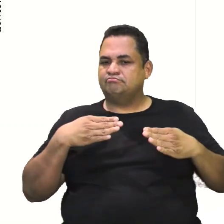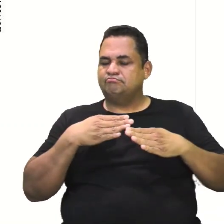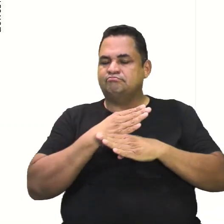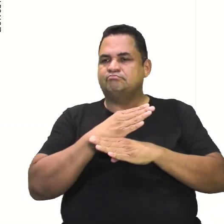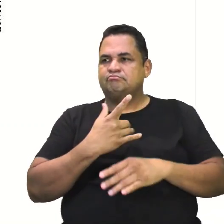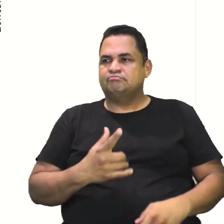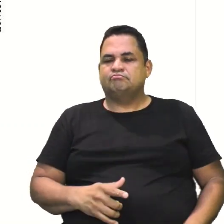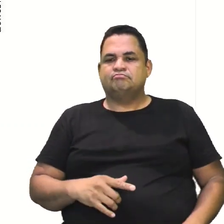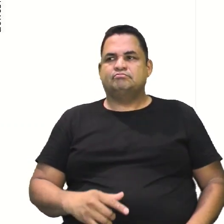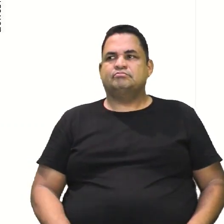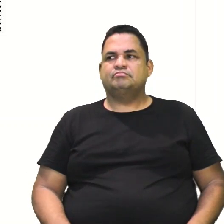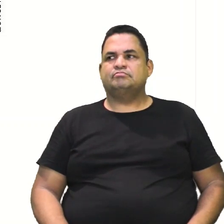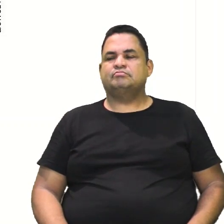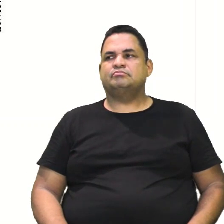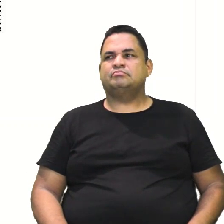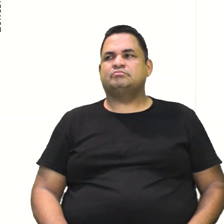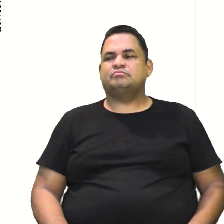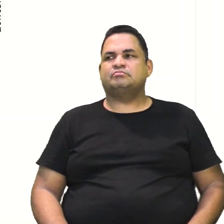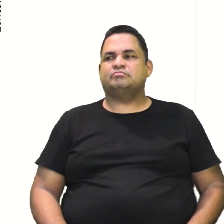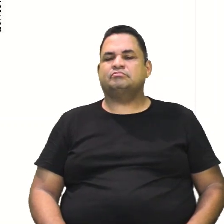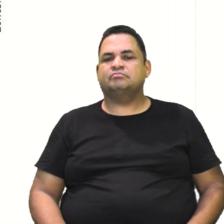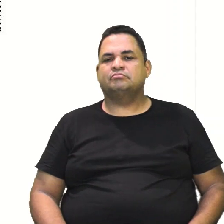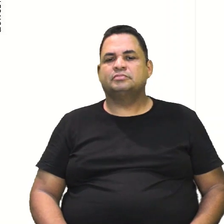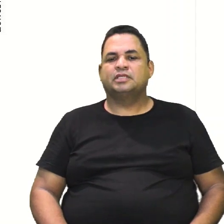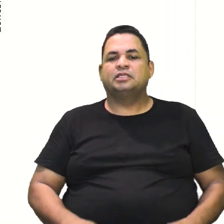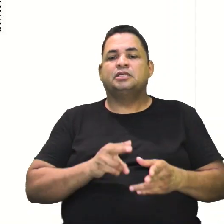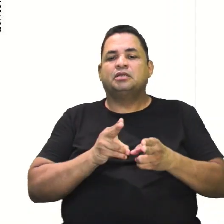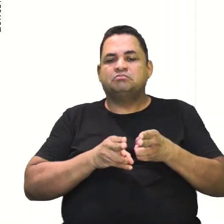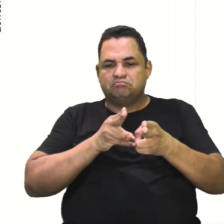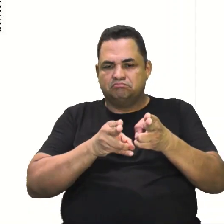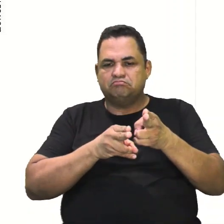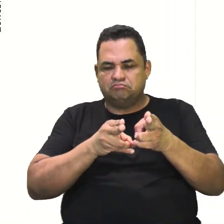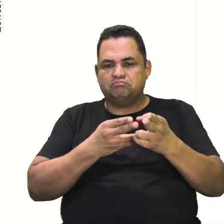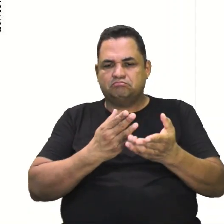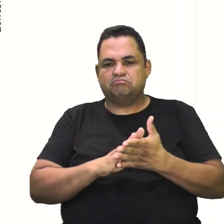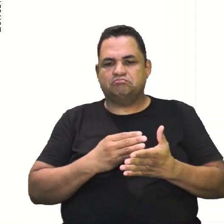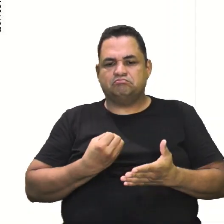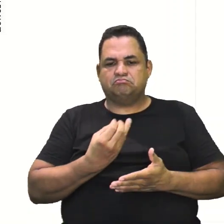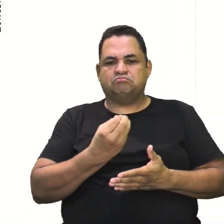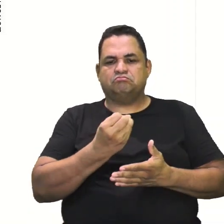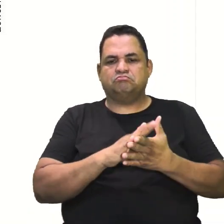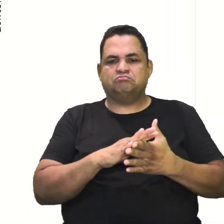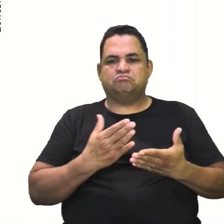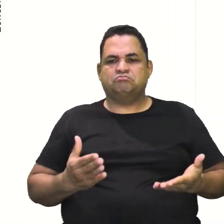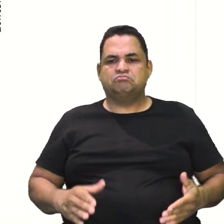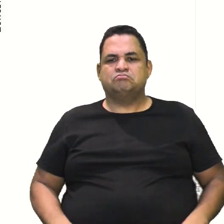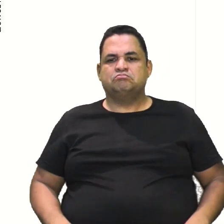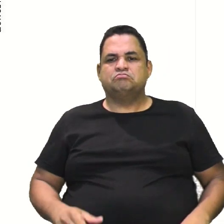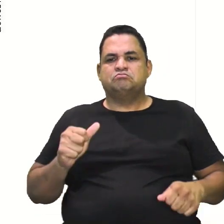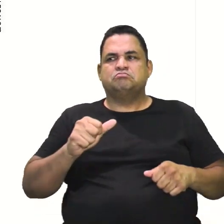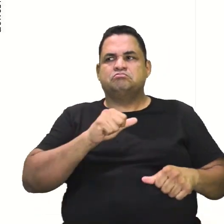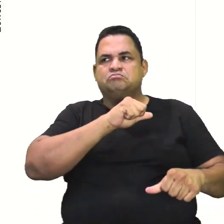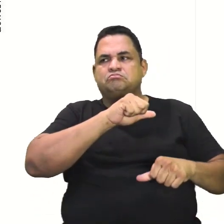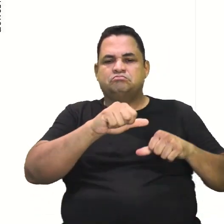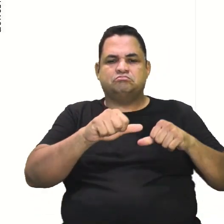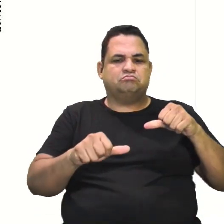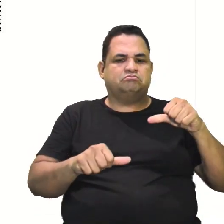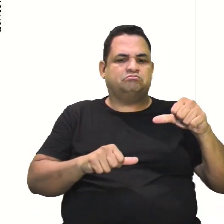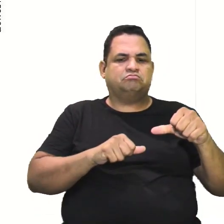Né? Tem uma parte dos quem já andou de trem que eles fazem uma conexão, né, mudando